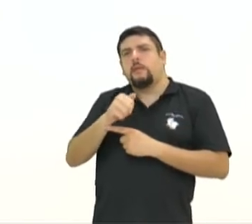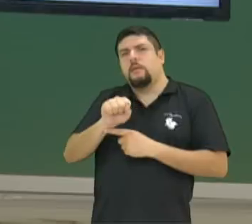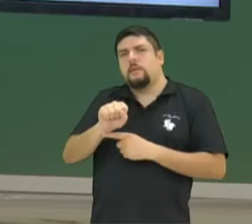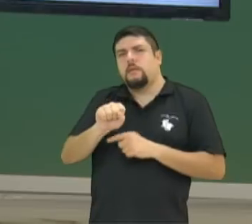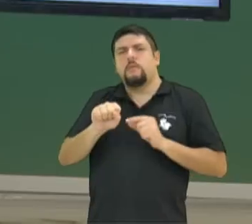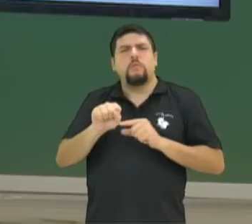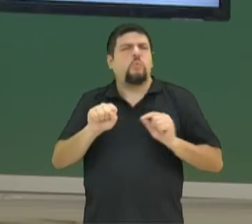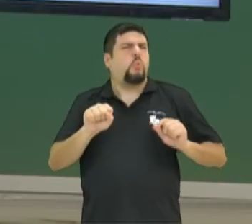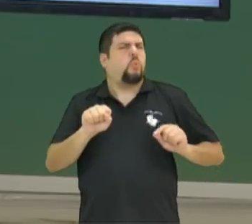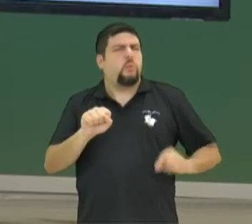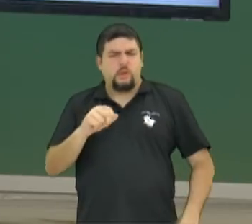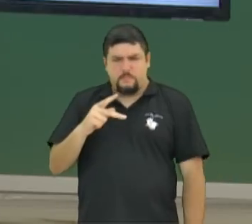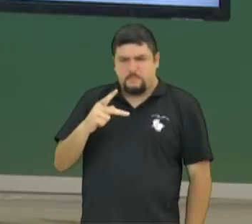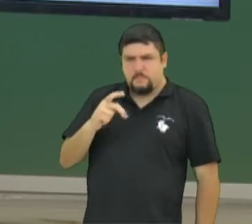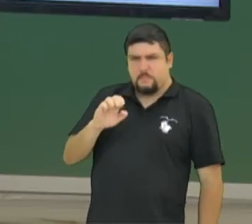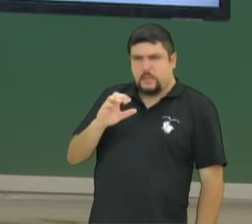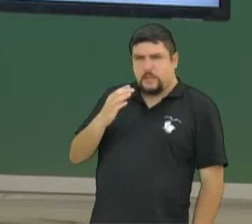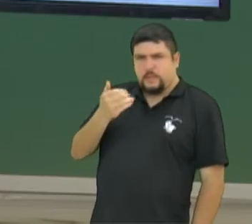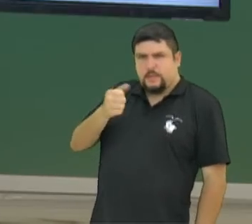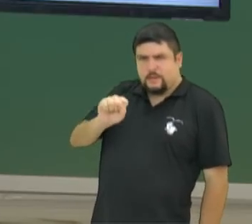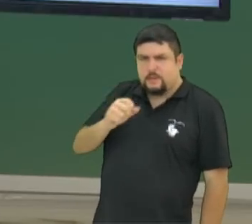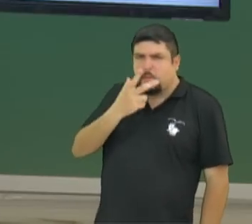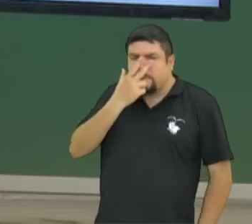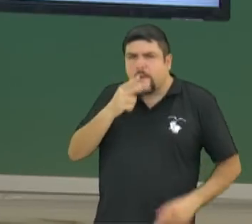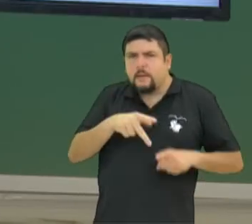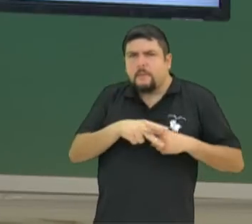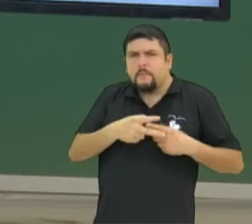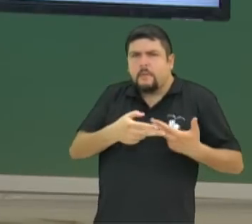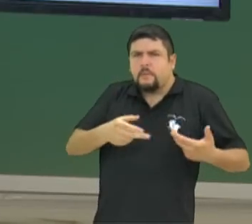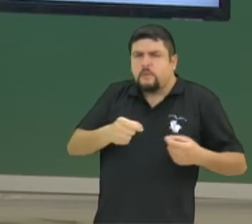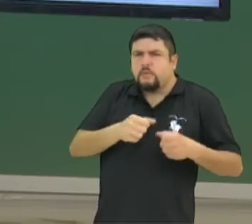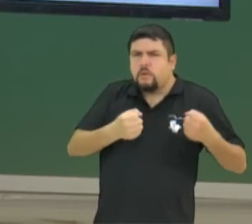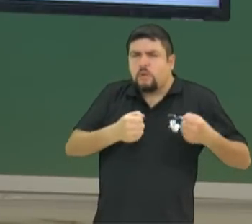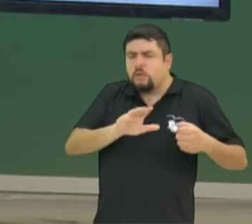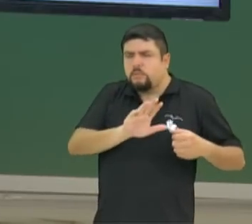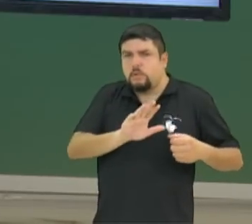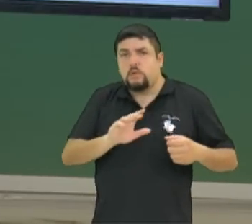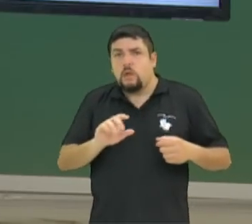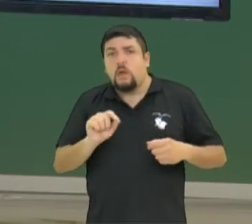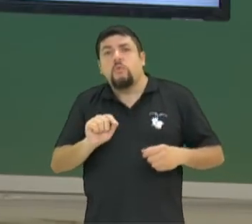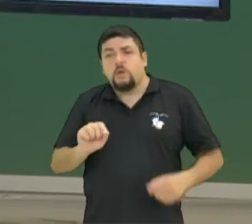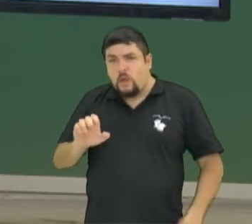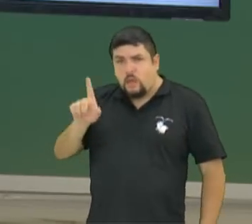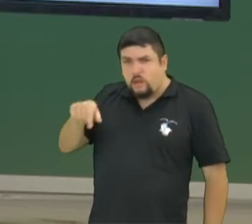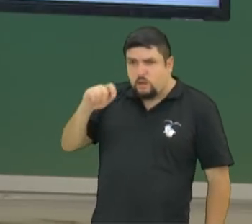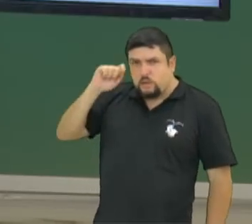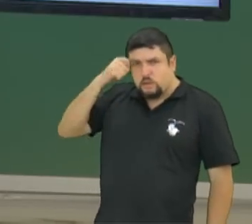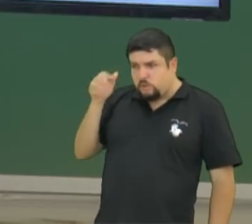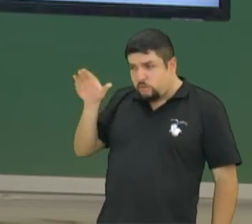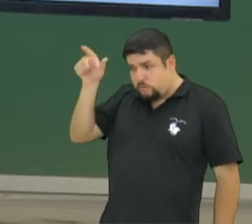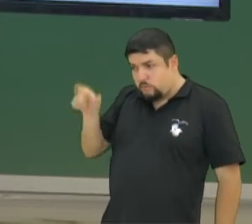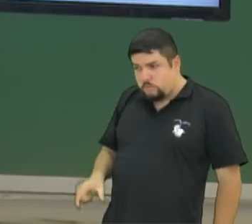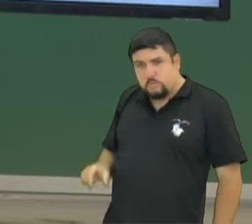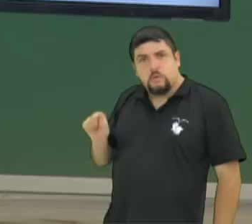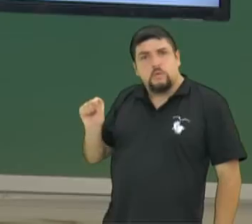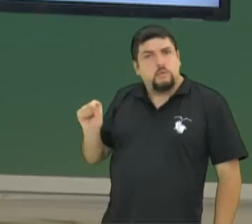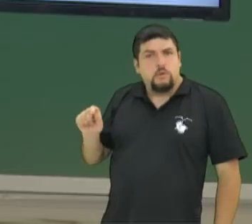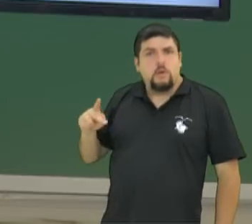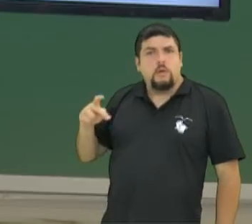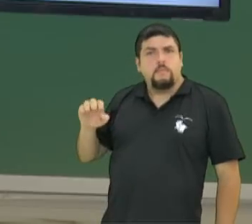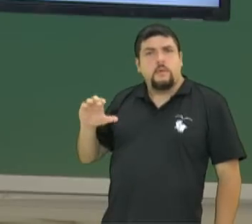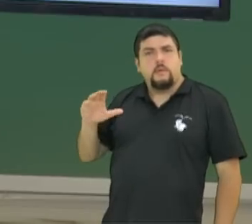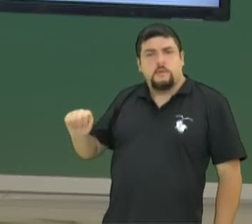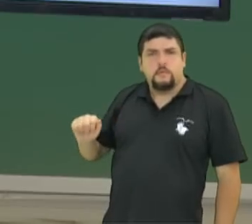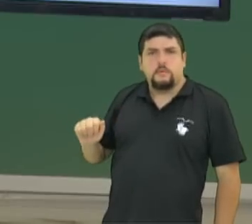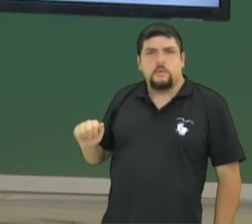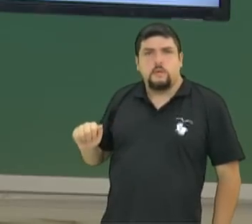negro africano que veio para o Brasil ser escravizado era considerado uma mercadoria, uma peça que podia ser vendida ou não. Então o que